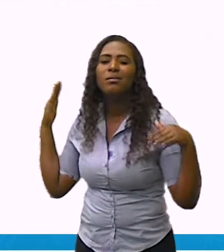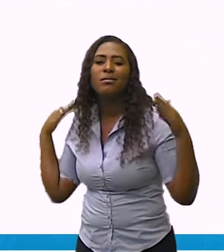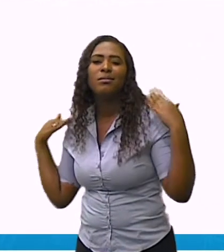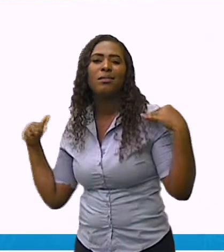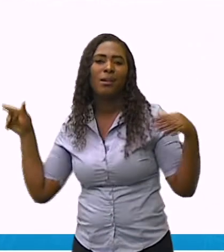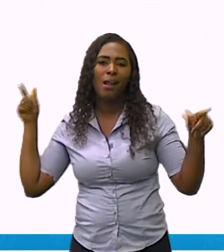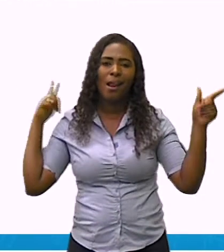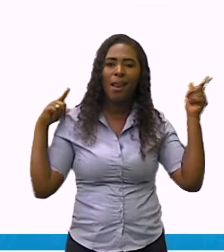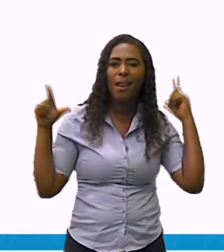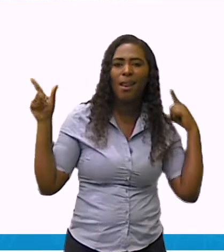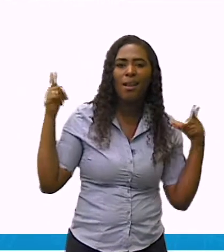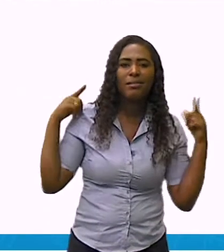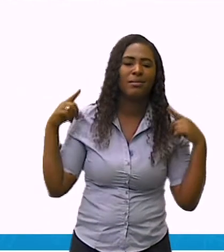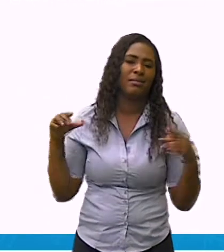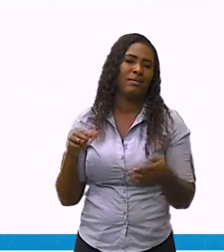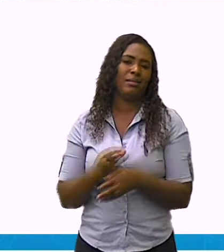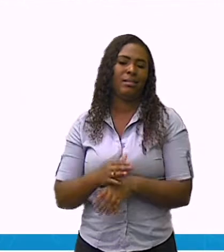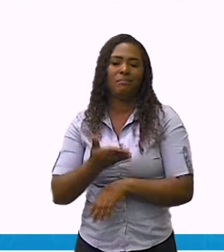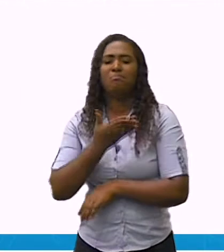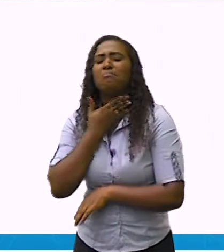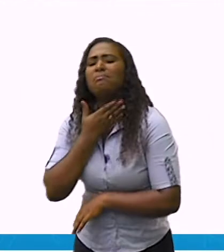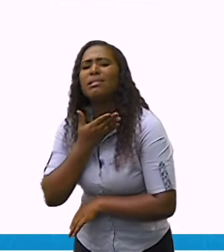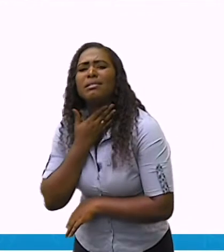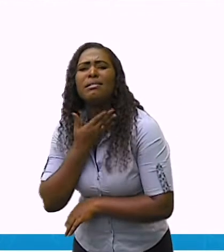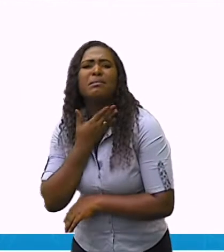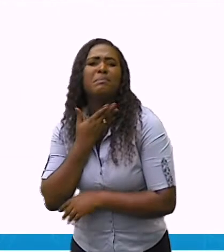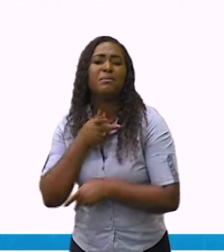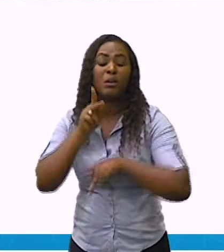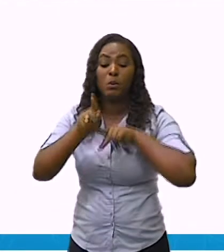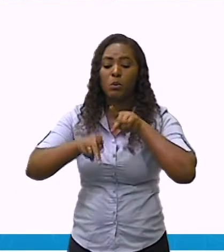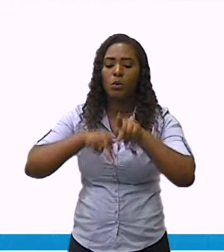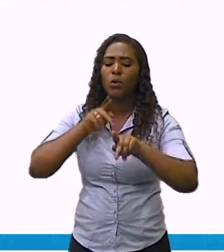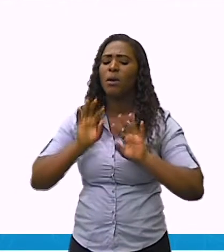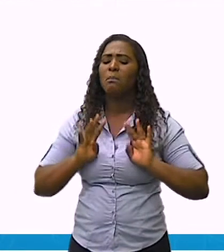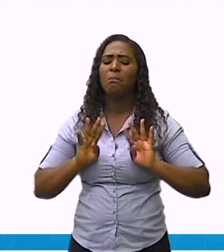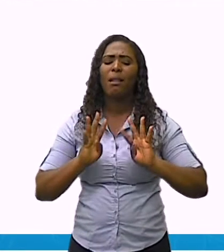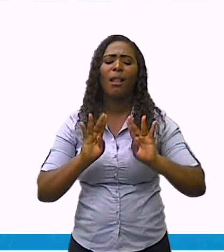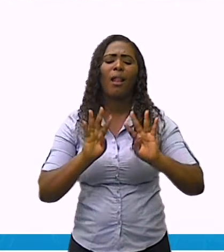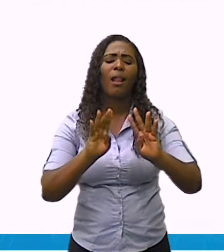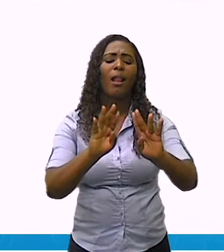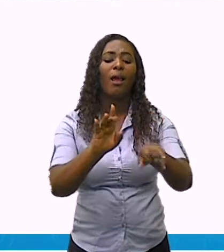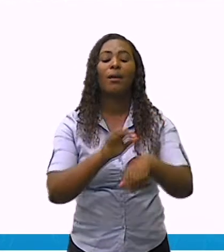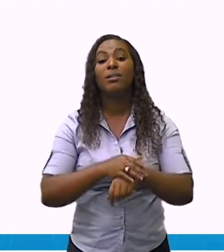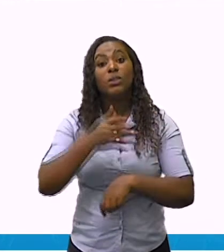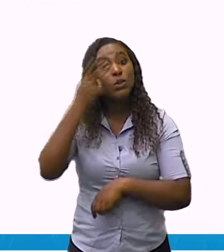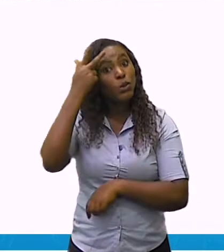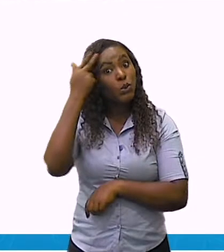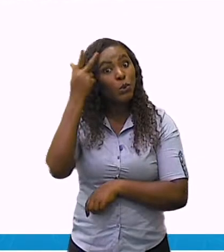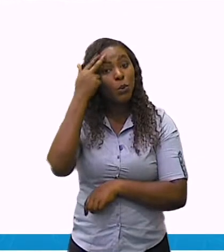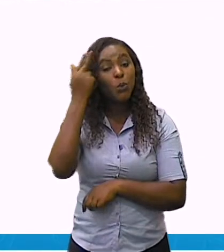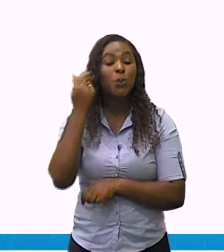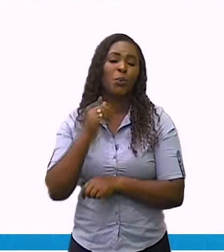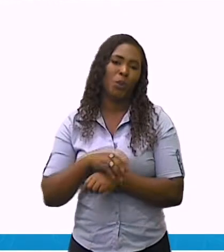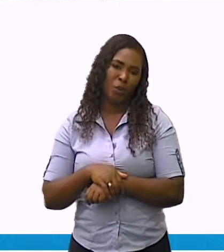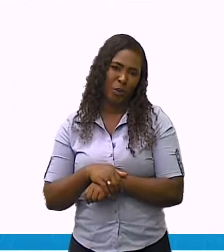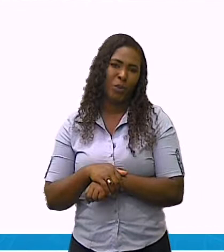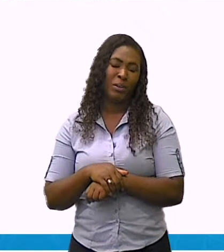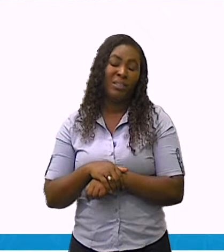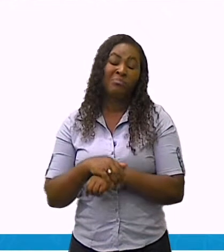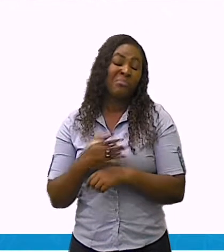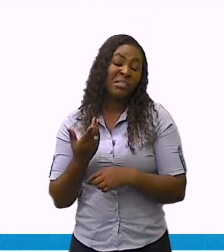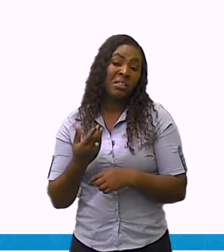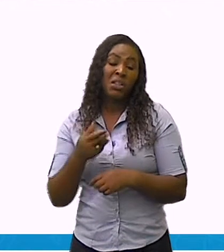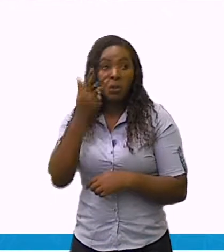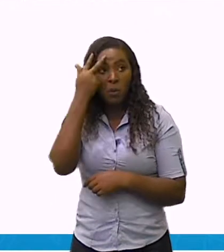São muito comuns estes espaços, principalmente nos bairros e em toda cidade tem